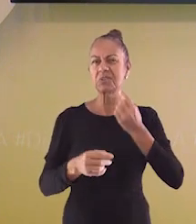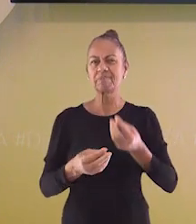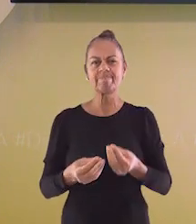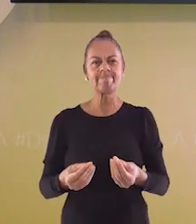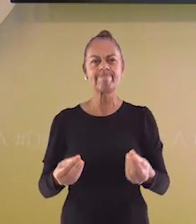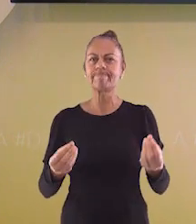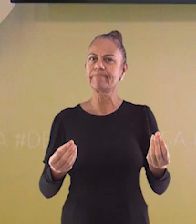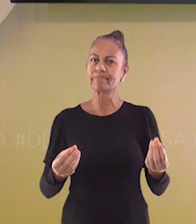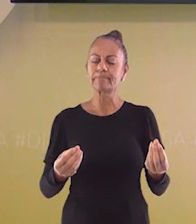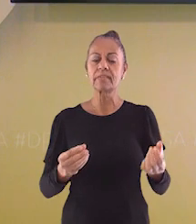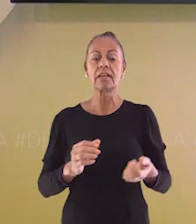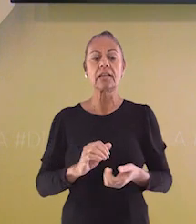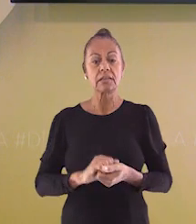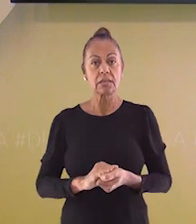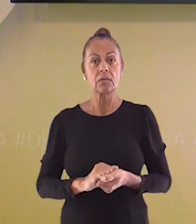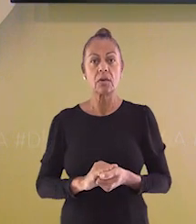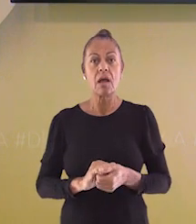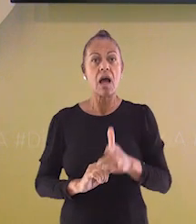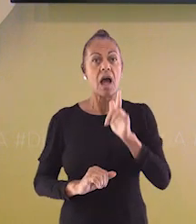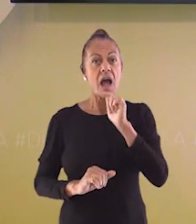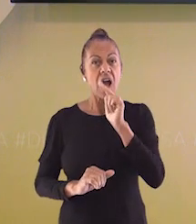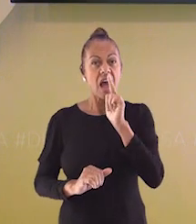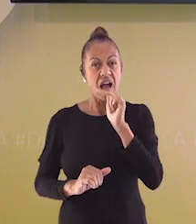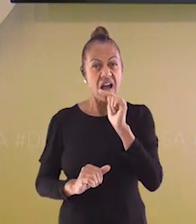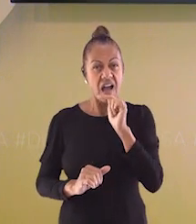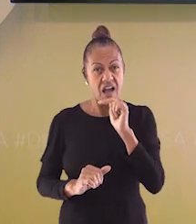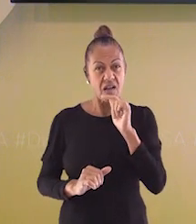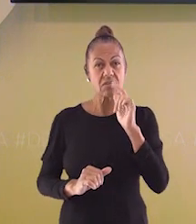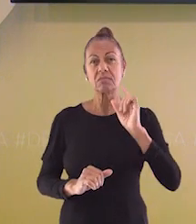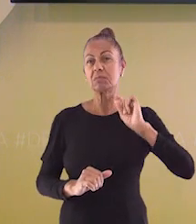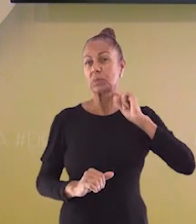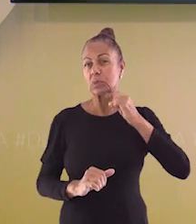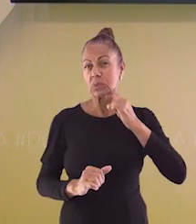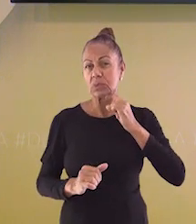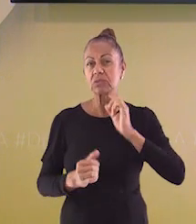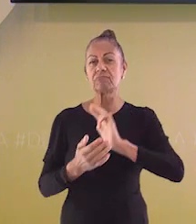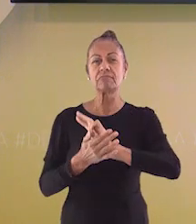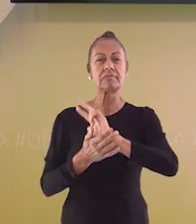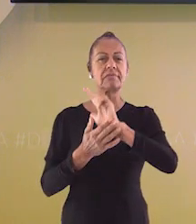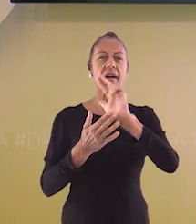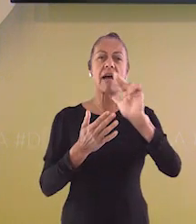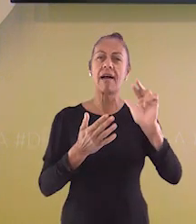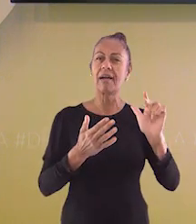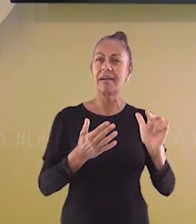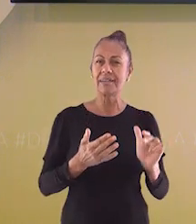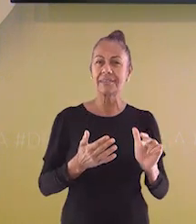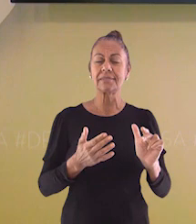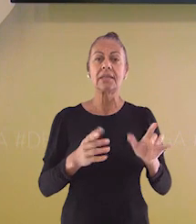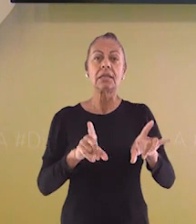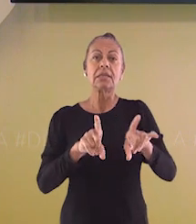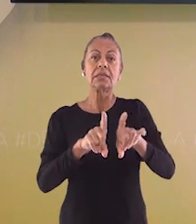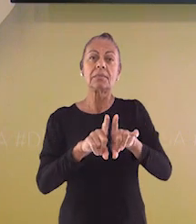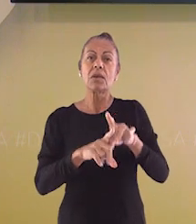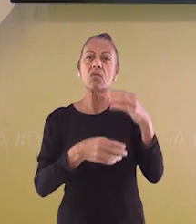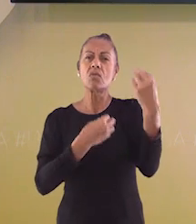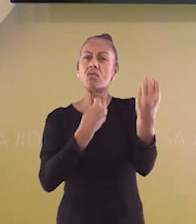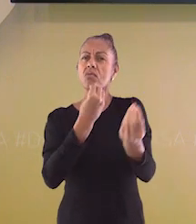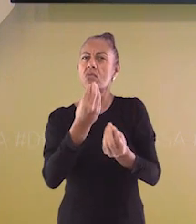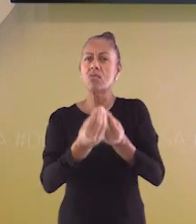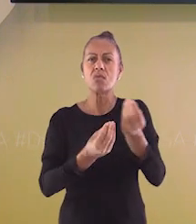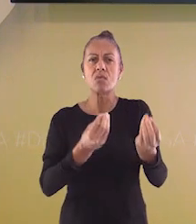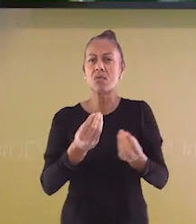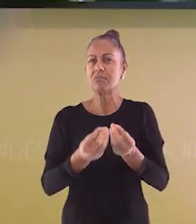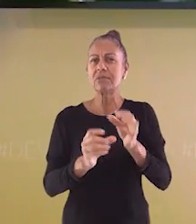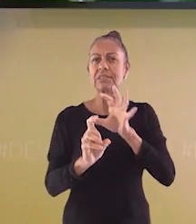apresentar diferentes tipos de poluição que a água sofre e também atitudes sustentáveis que podem reduzir esses impactos ambientais,